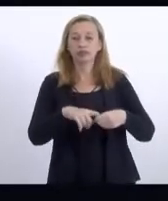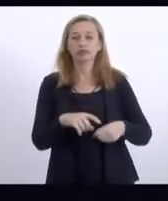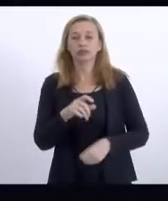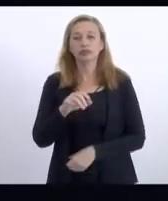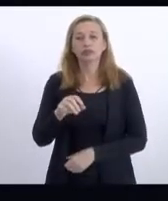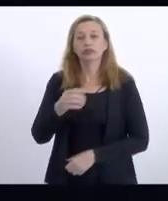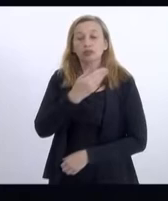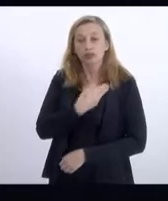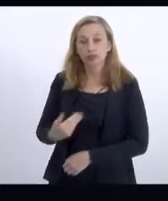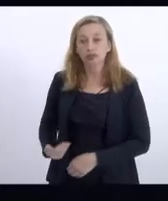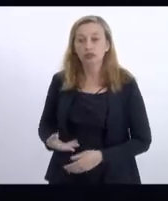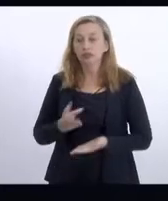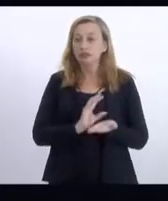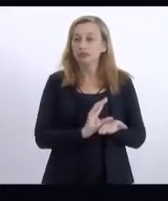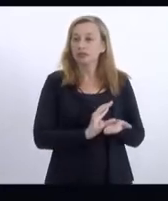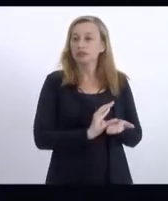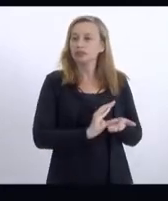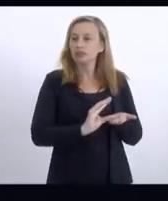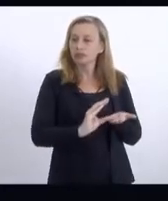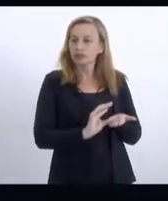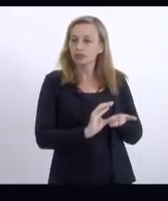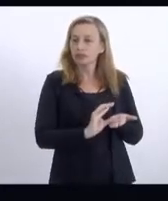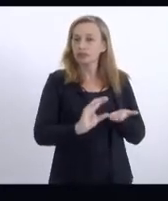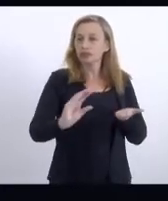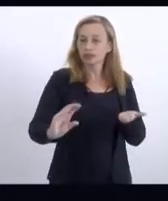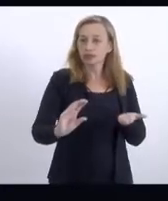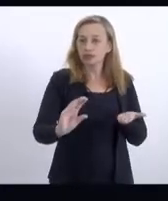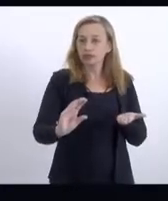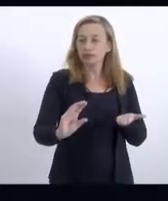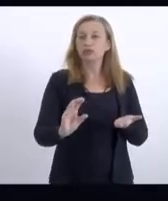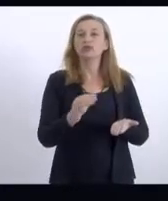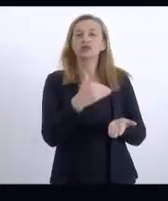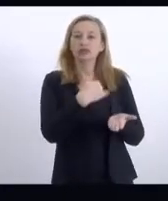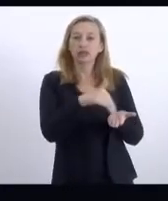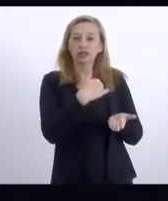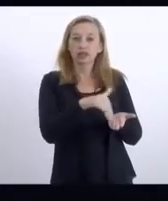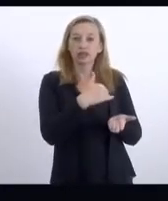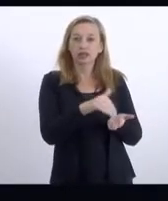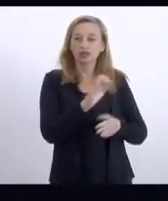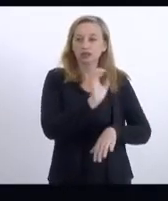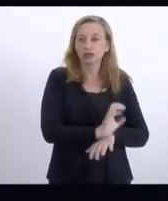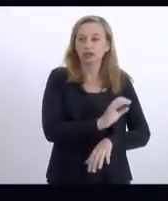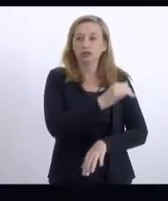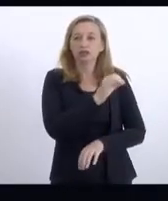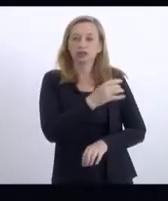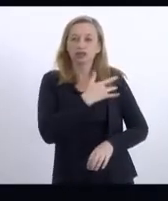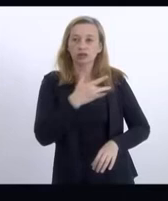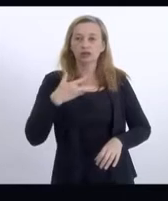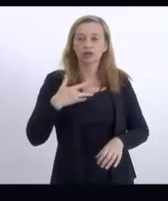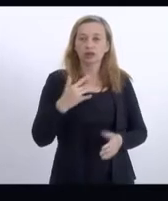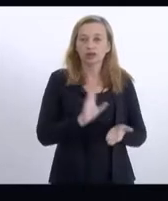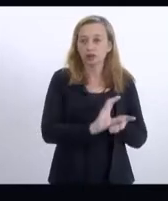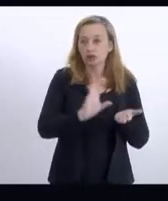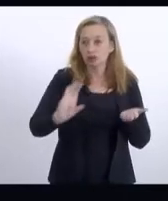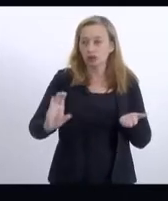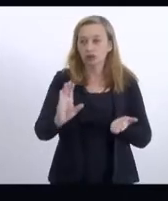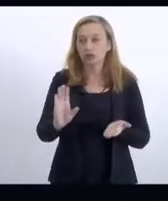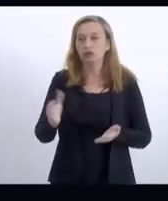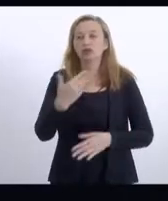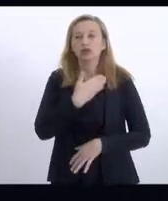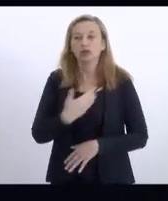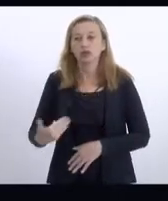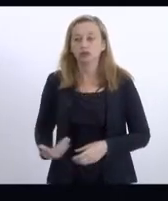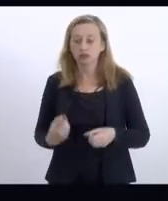públicos e repassa recursos da Secretaria de Estado de Saúde para os consórcios públicos, indo para